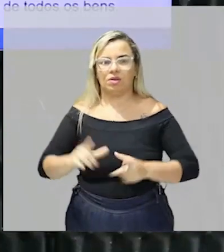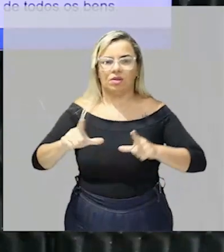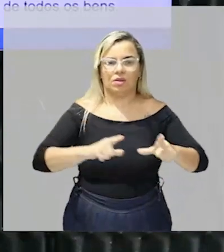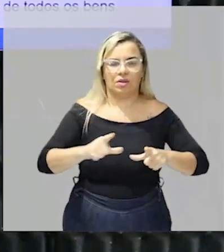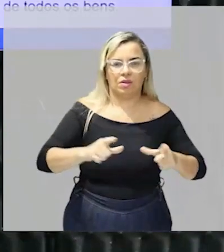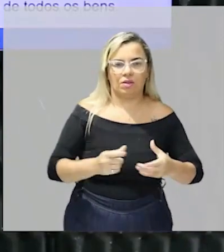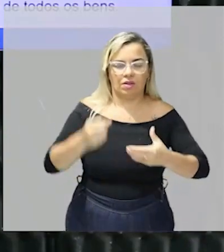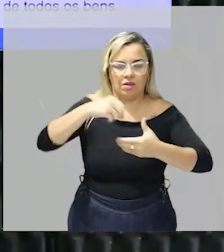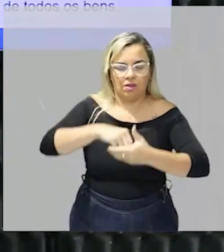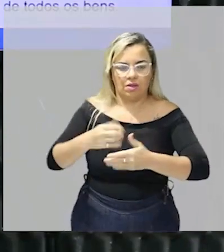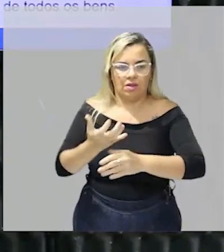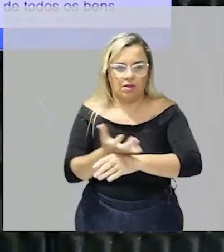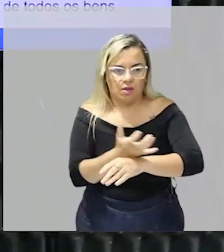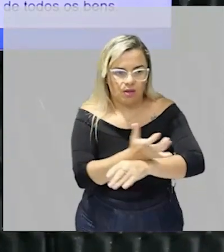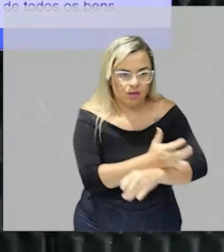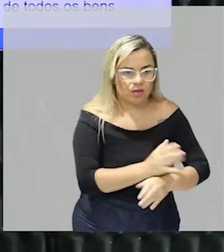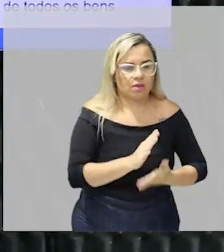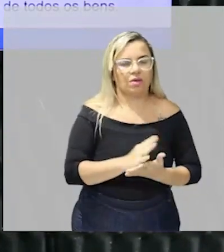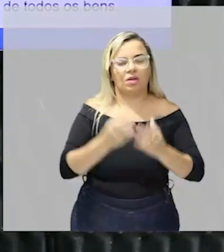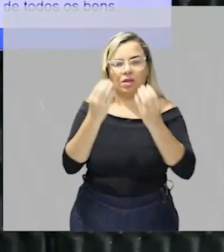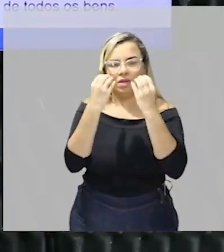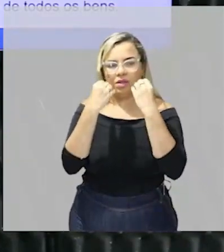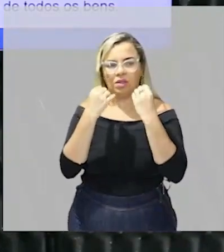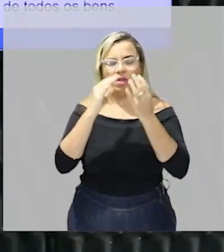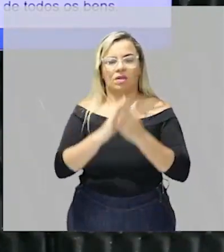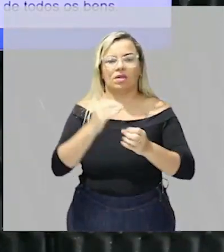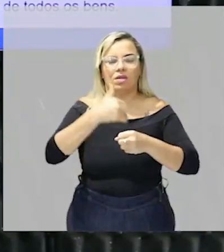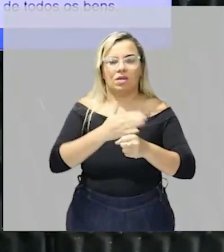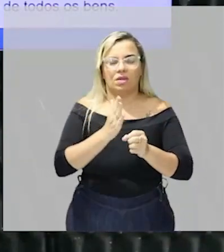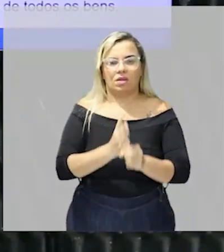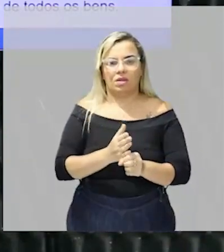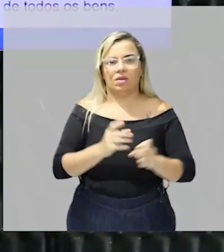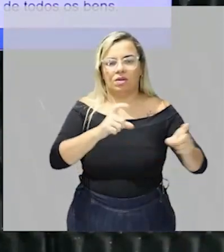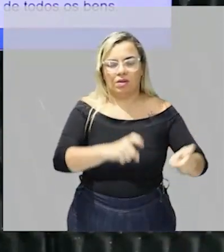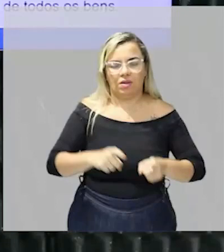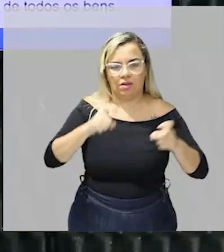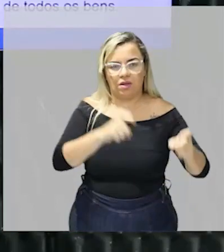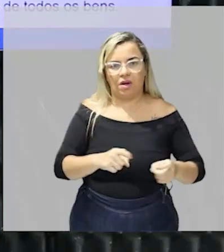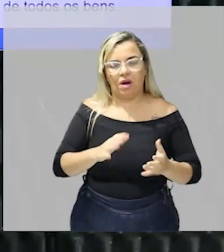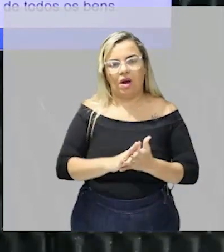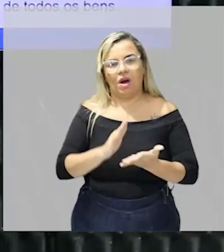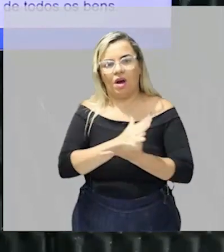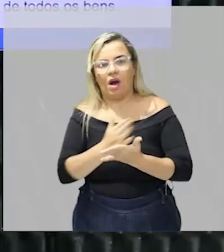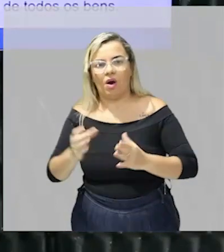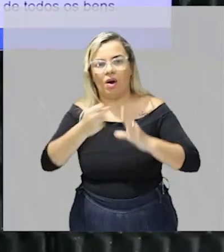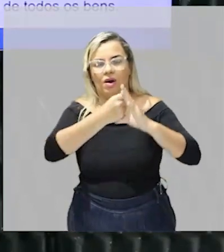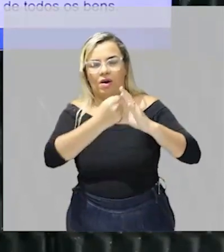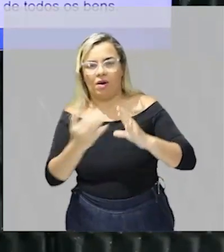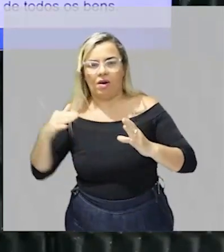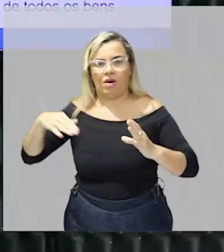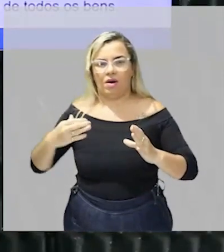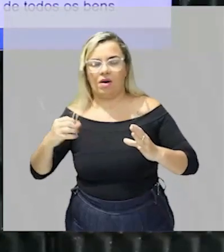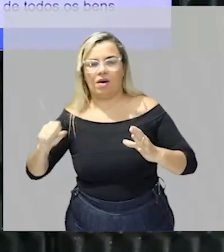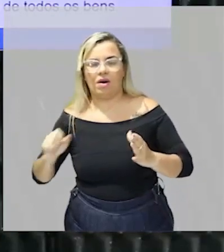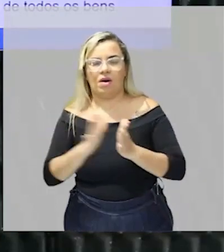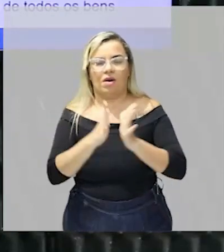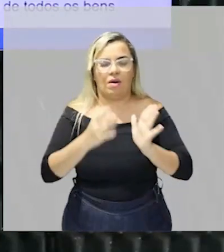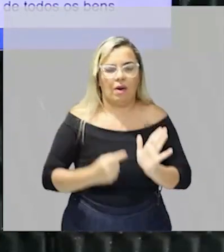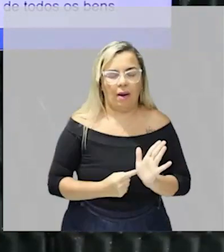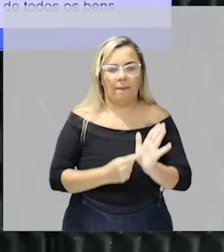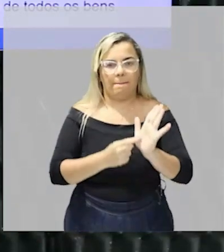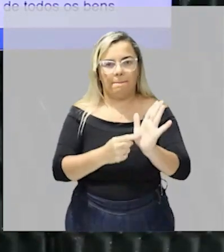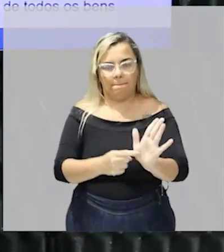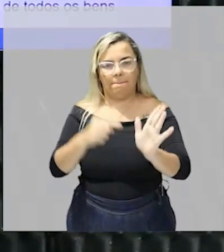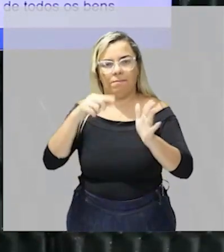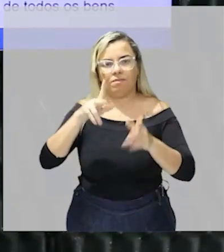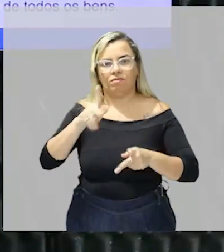base da economia era a agricultura. Então ele está nos falando algumas características dos incas, né? Mostra, por exemplo, que